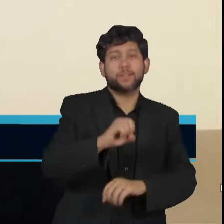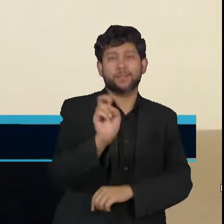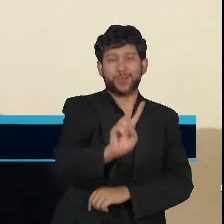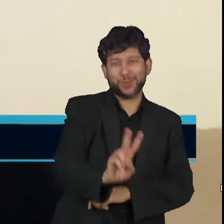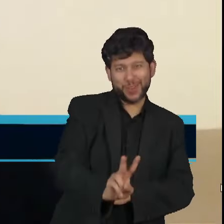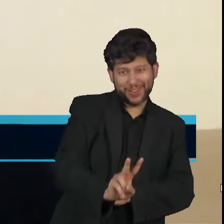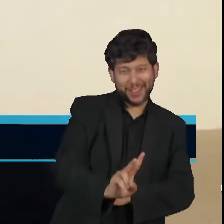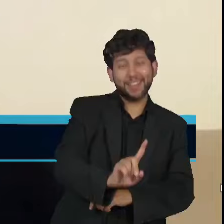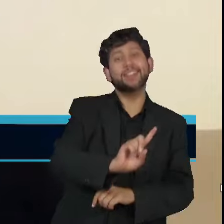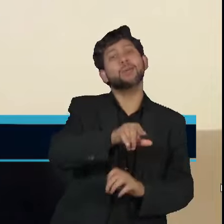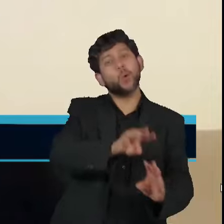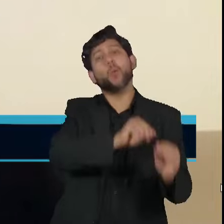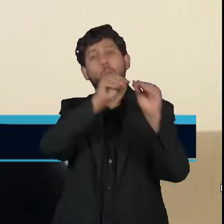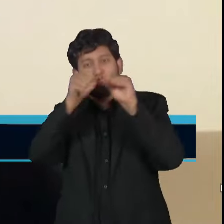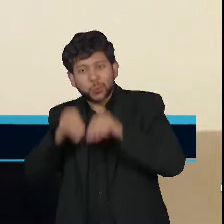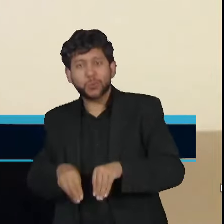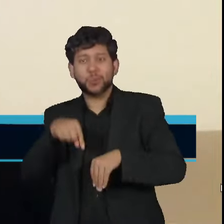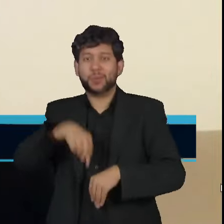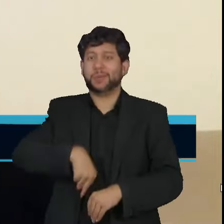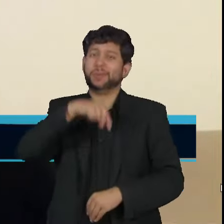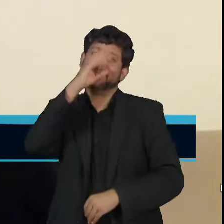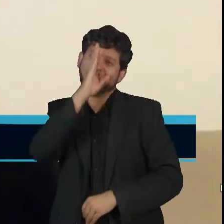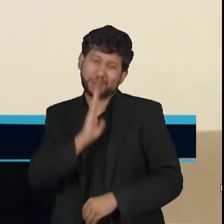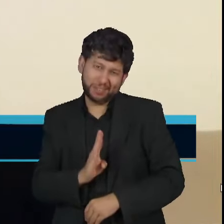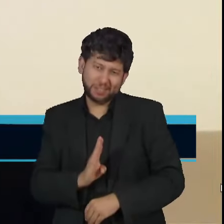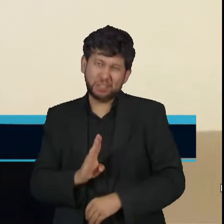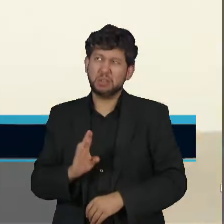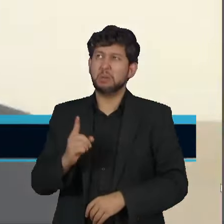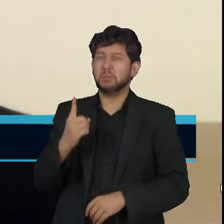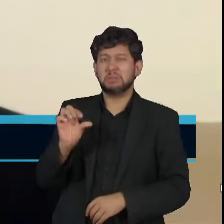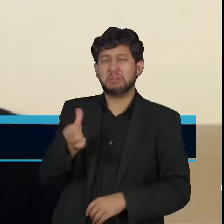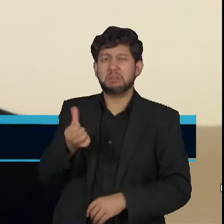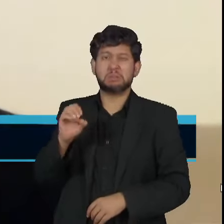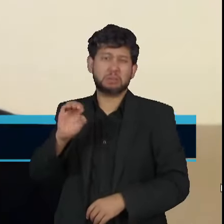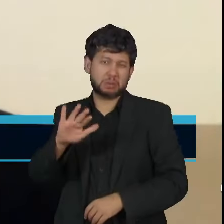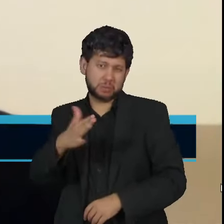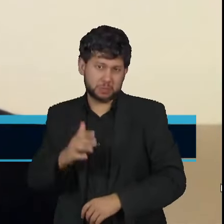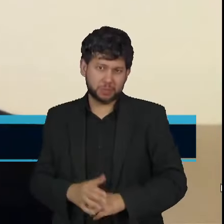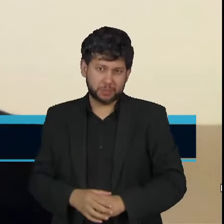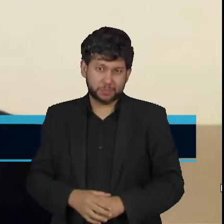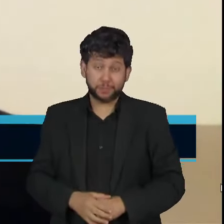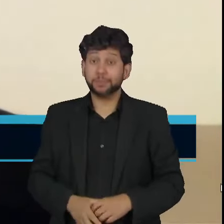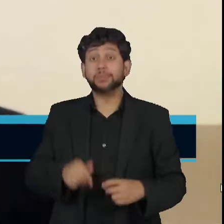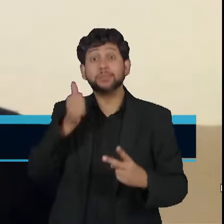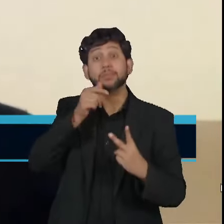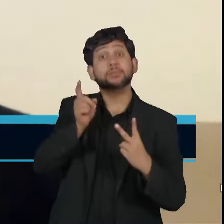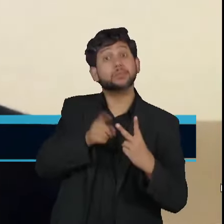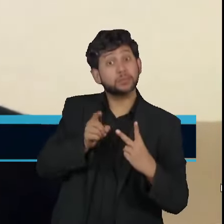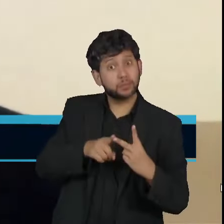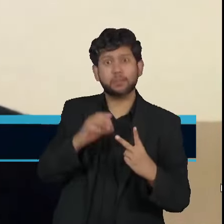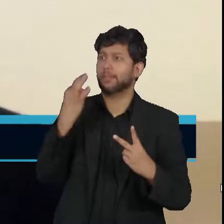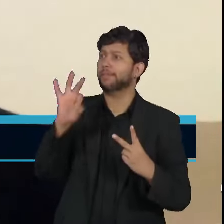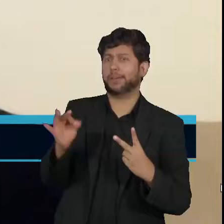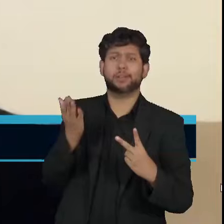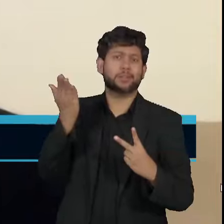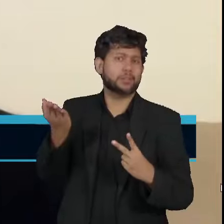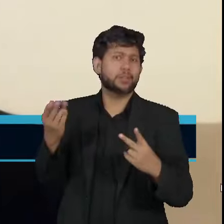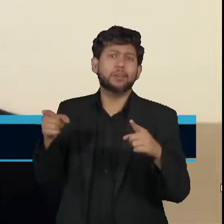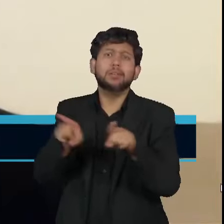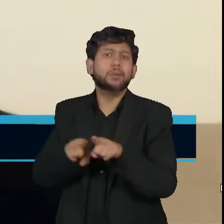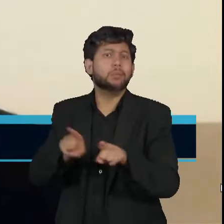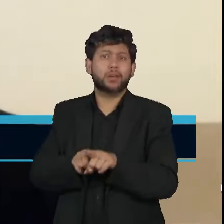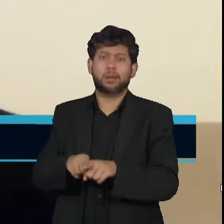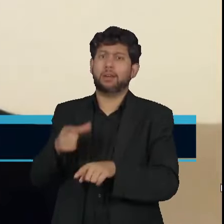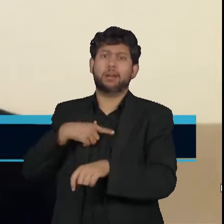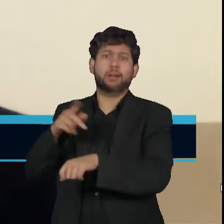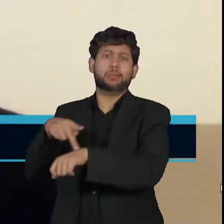E mais tarde veio pro Brasil Ali no nos anos 60 a segunda artista é também uma uma Imigrante